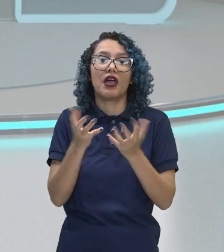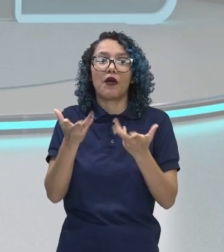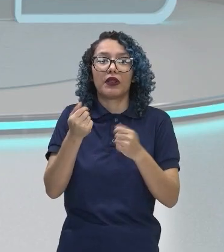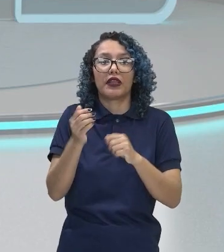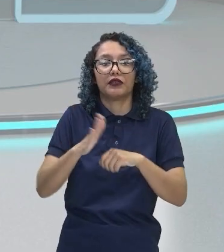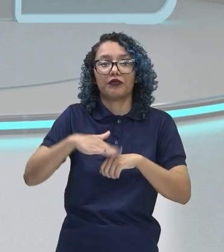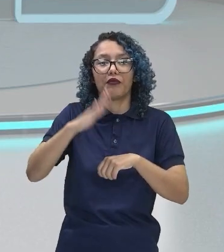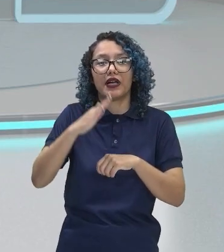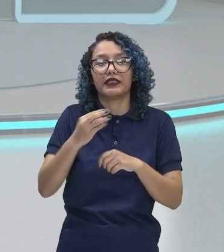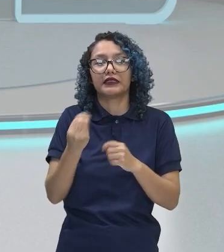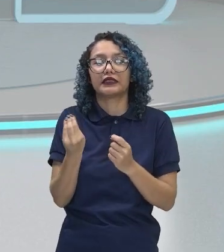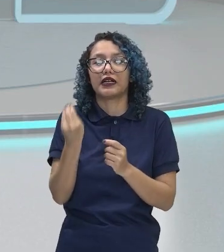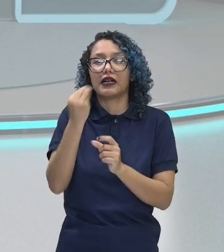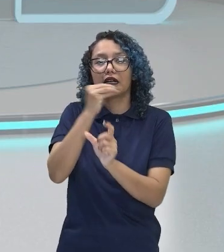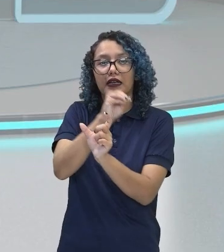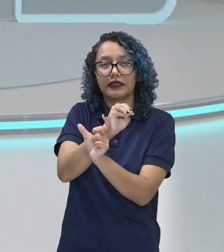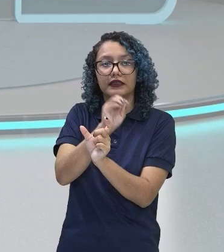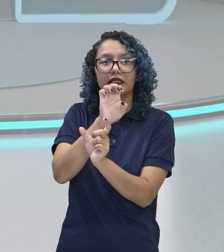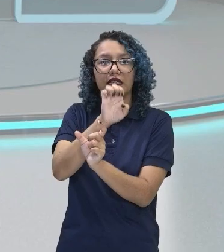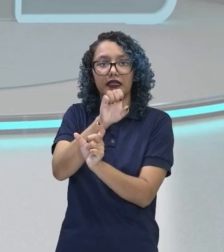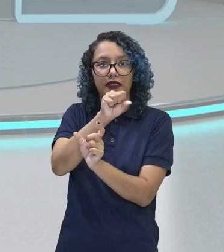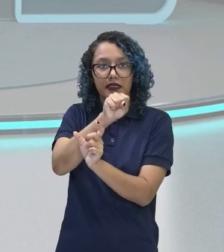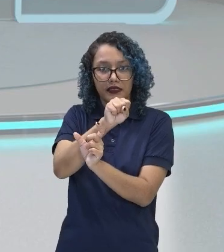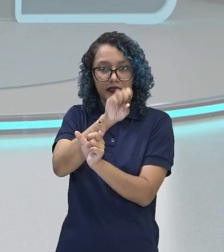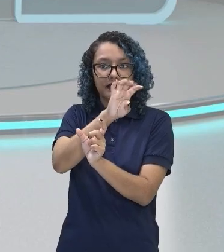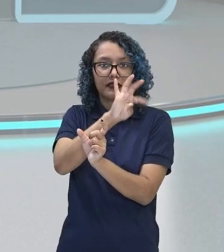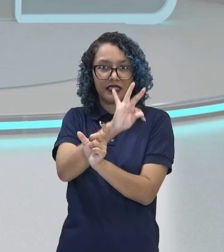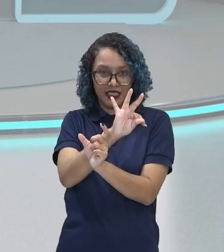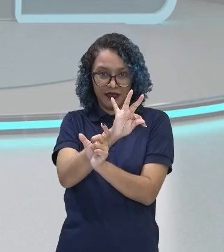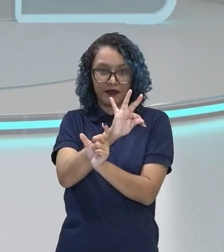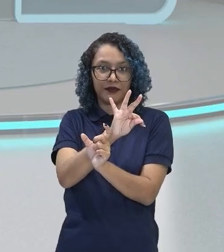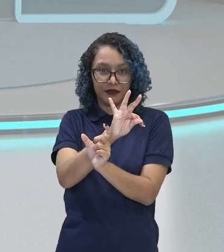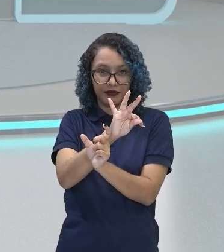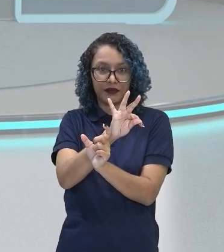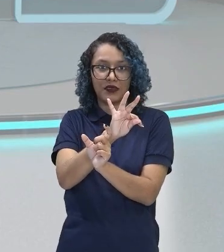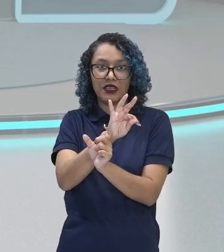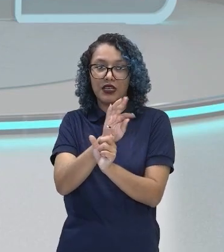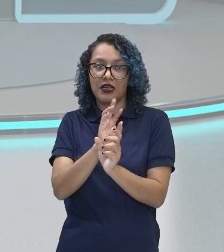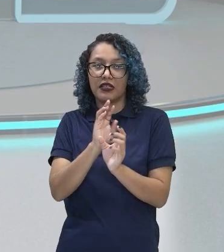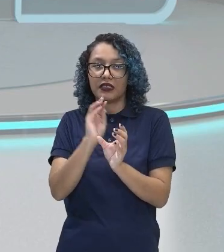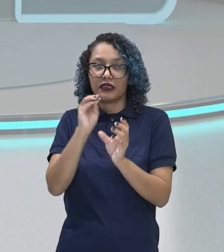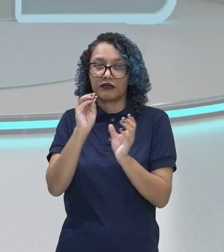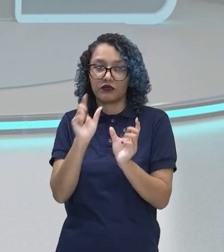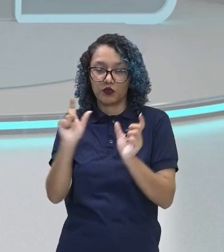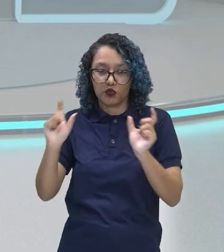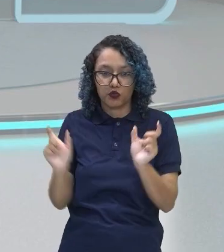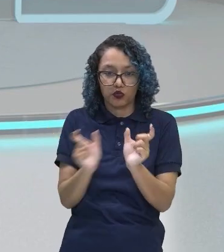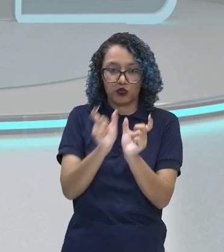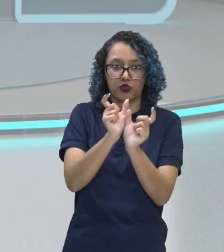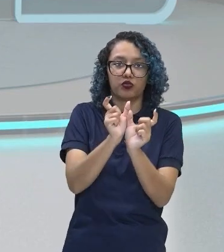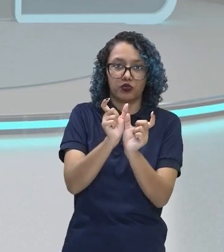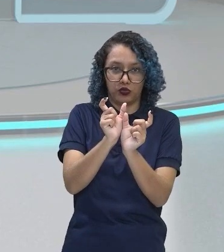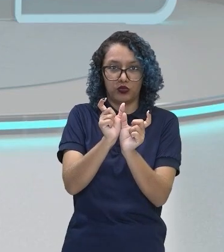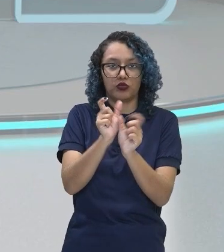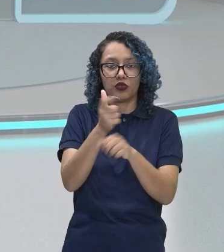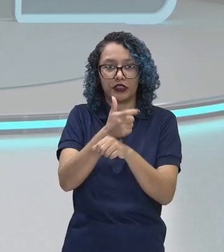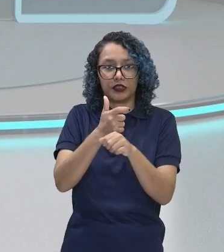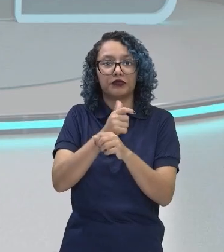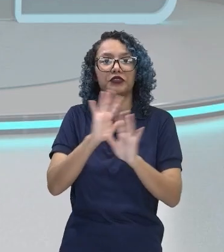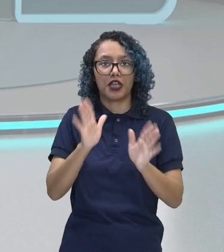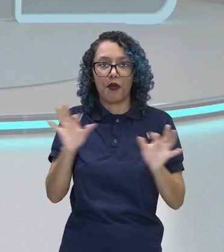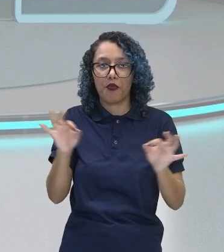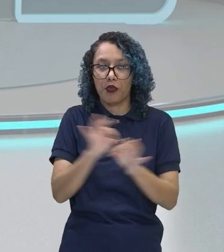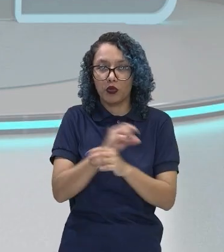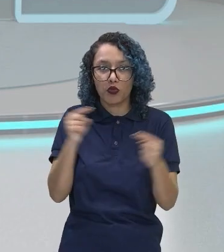pelo acréscimo do EST ao adjetivo. Ao fazer isso, então, eu já tenho a formação de um